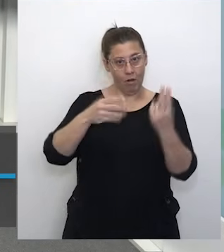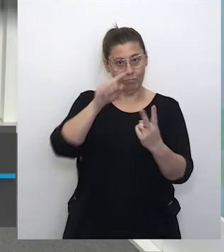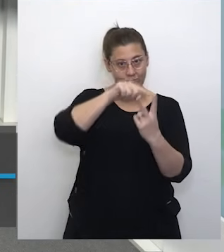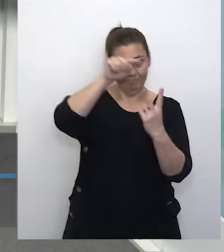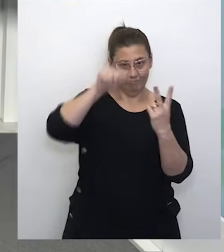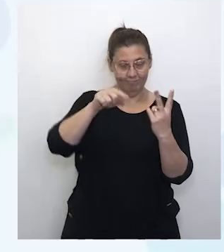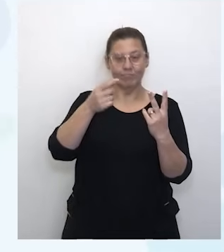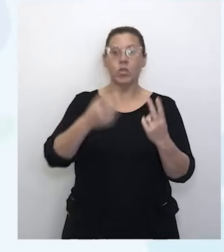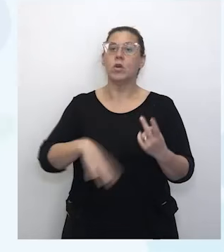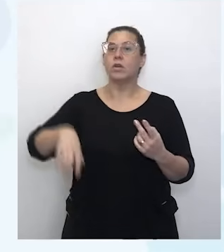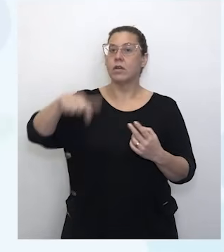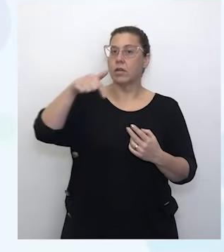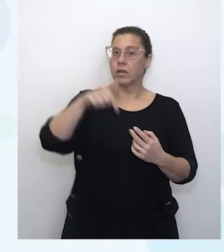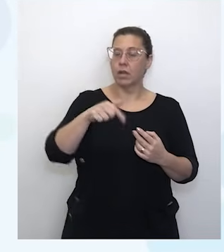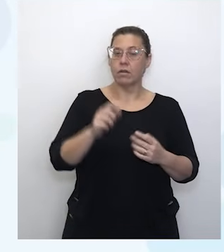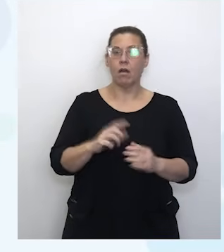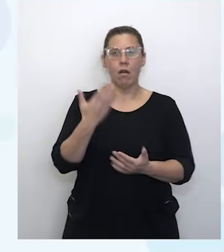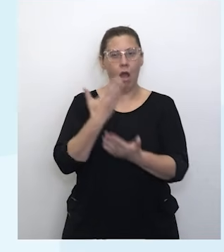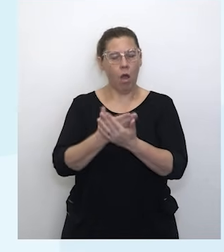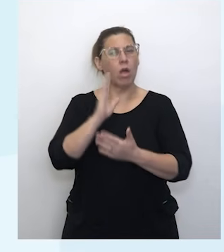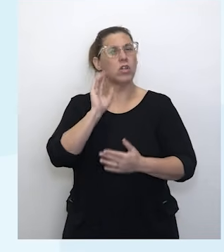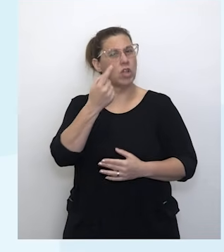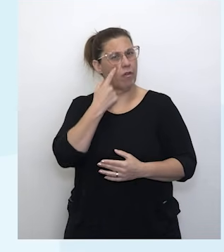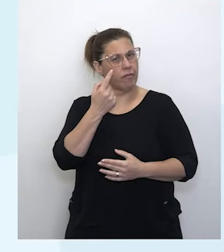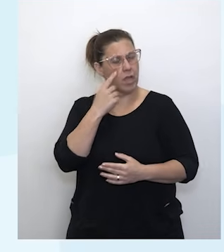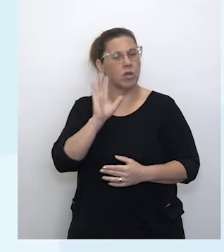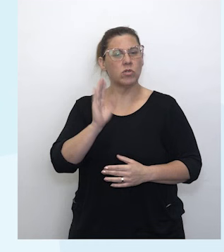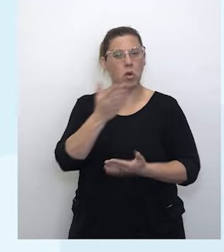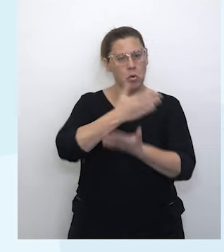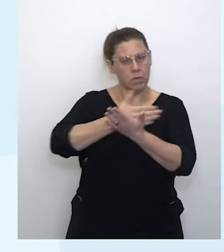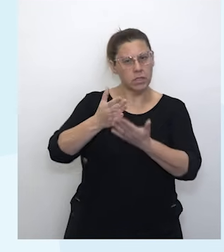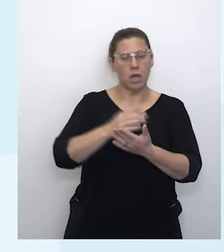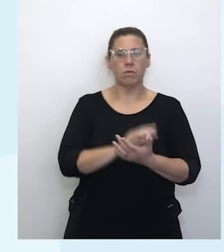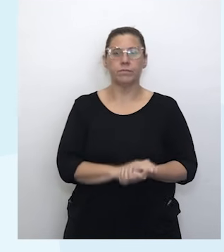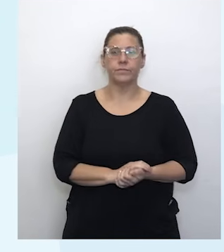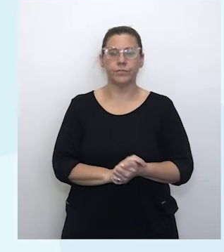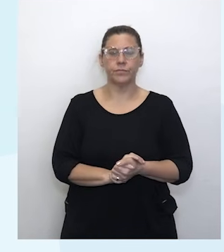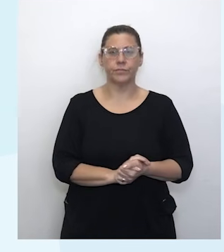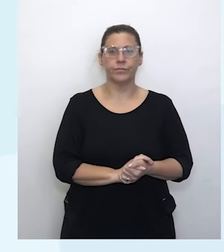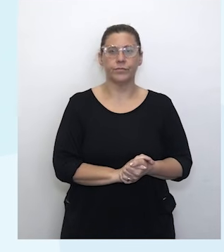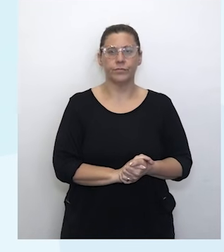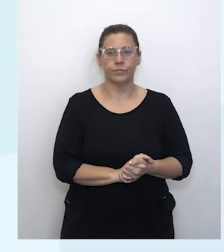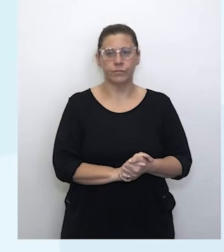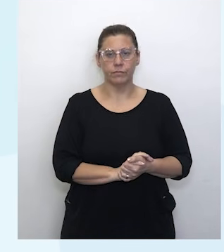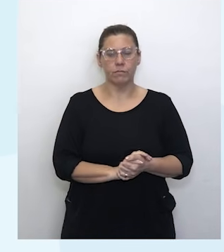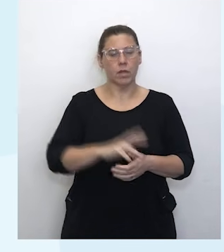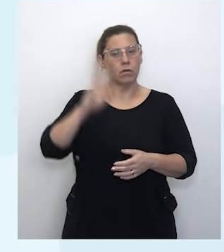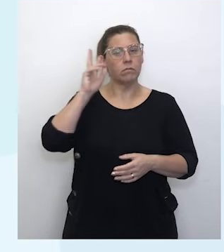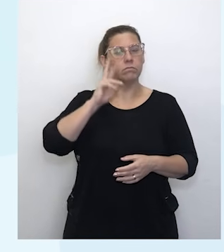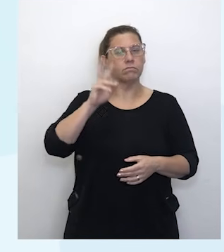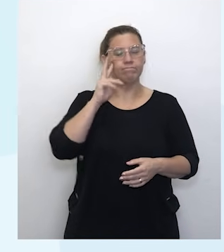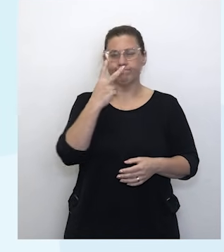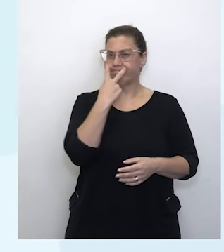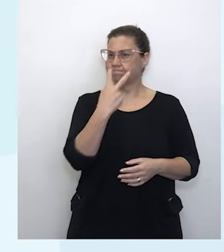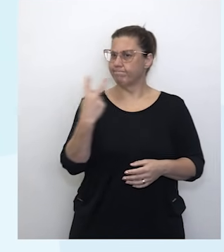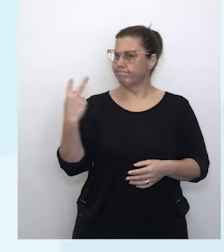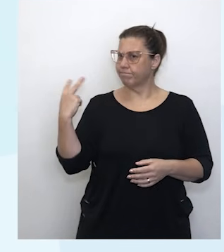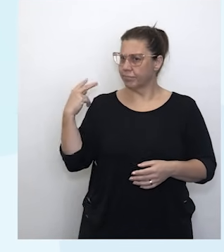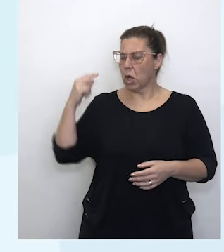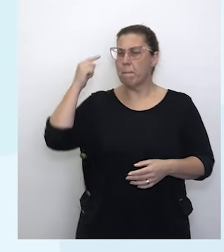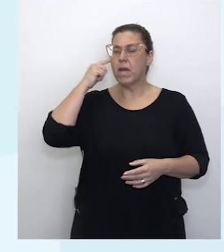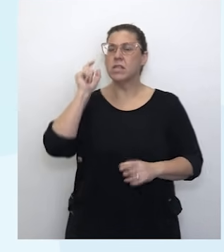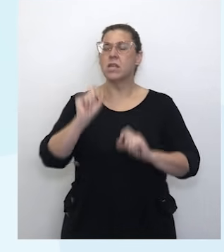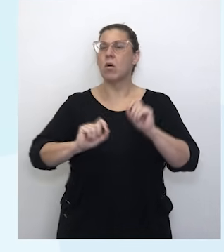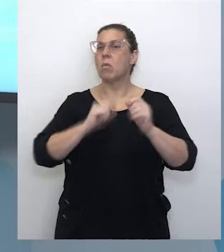mais tranquila, tá certo? De coisas que a gente já viu. E aí, nós vamos começar assim, ó. Vamos relembrar. Eu quero que vocês